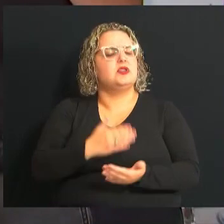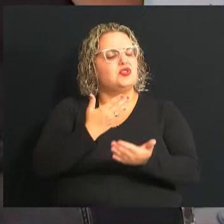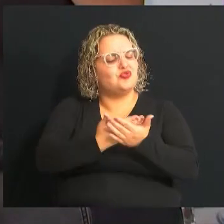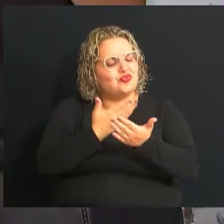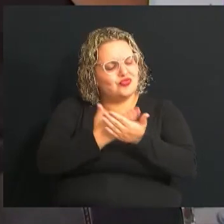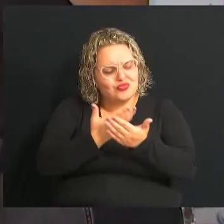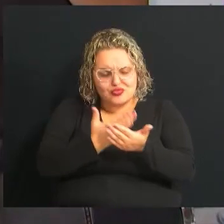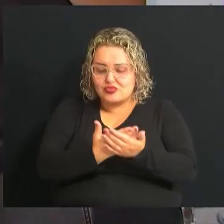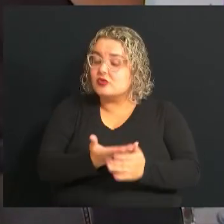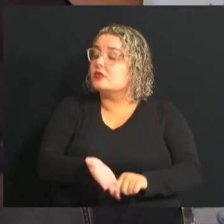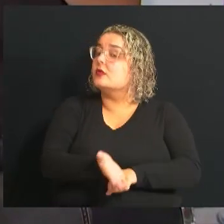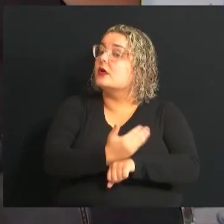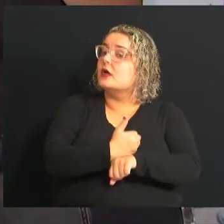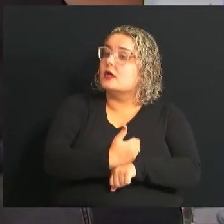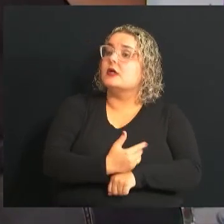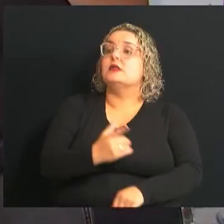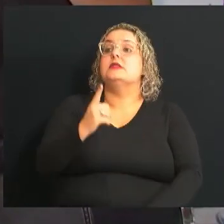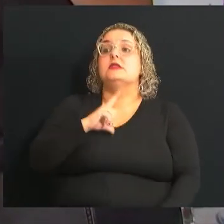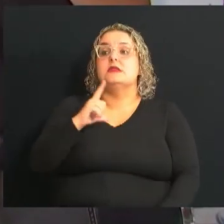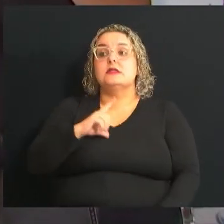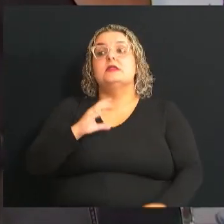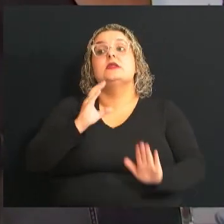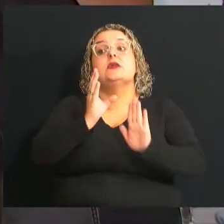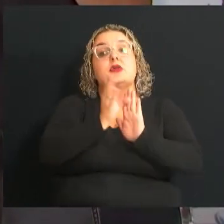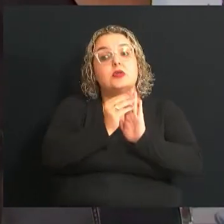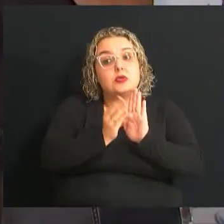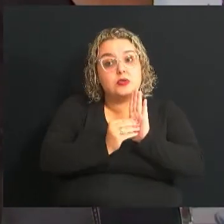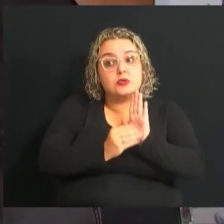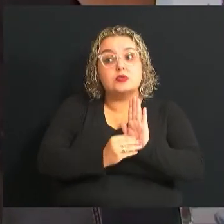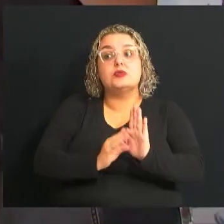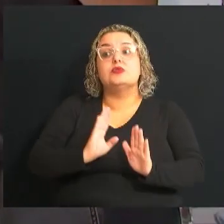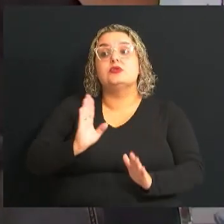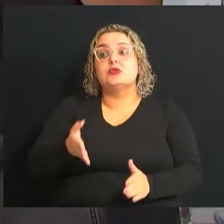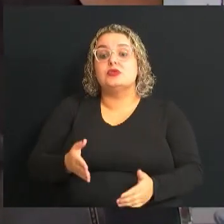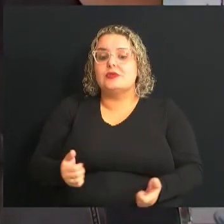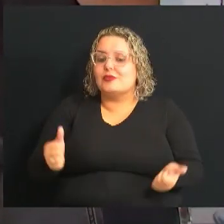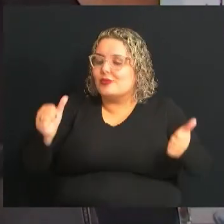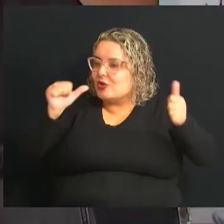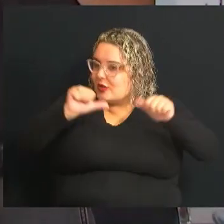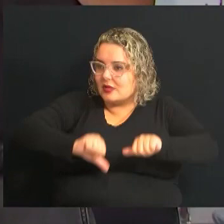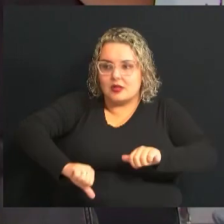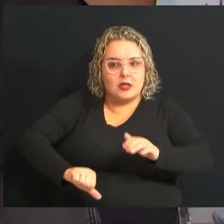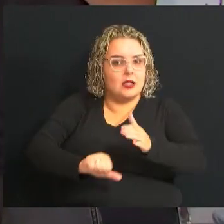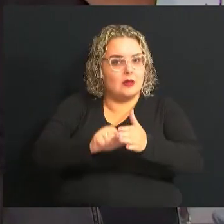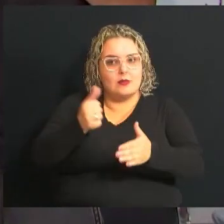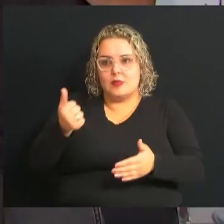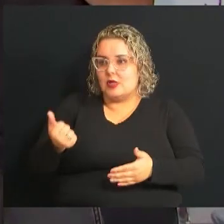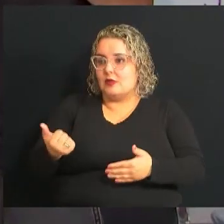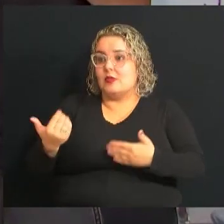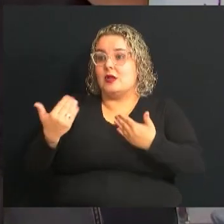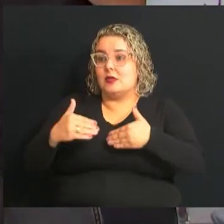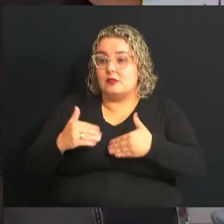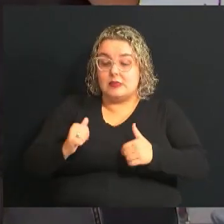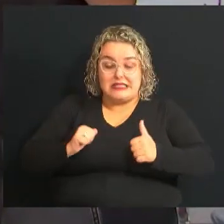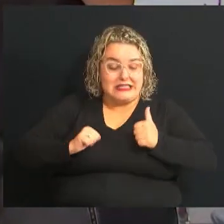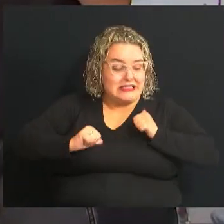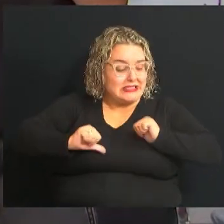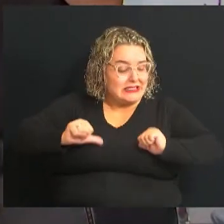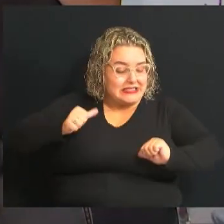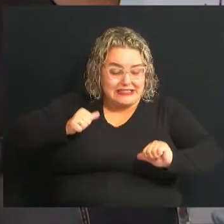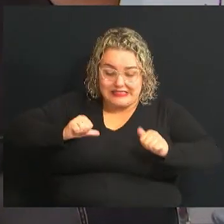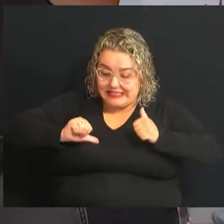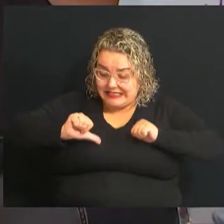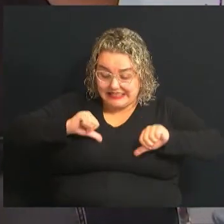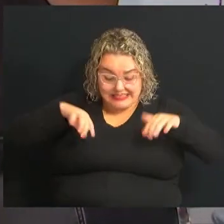bastante, você tem conteúdo, você já passou pelo pior, que é a primeira prova, que é aquela que gera uma ansiedade incrível, que você